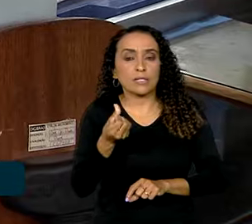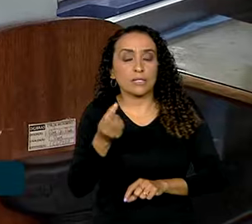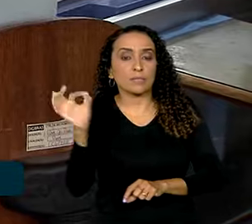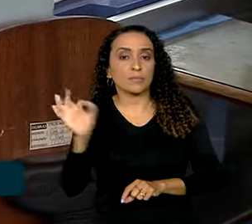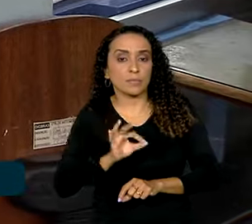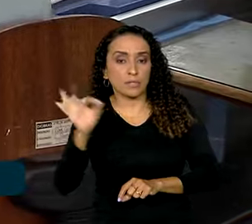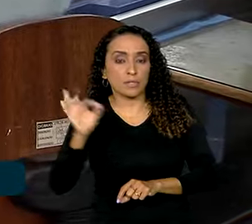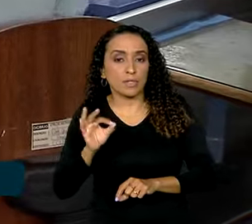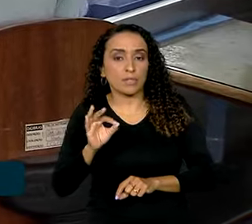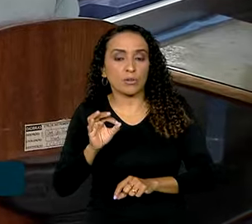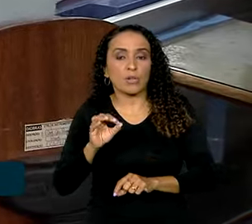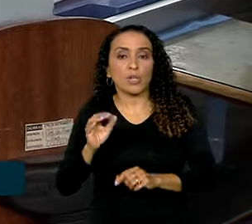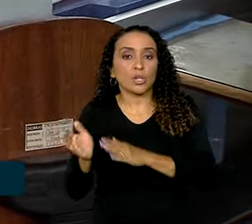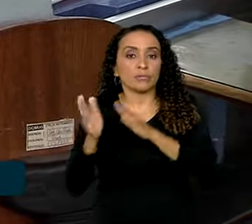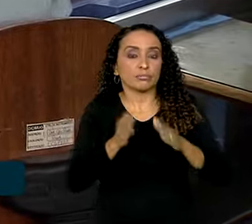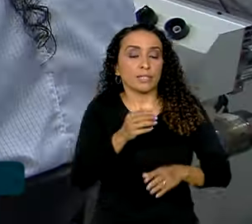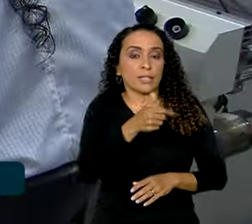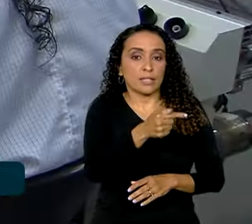8,6% para